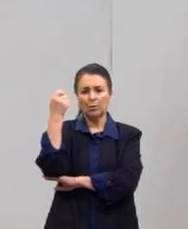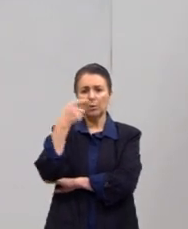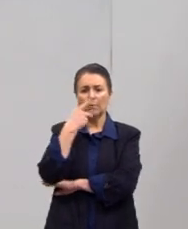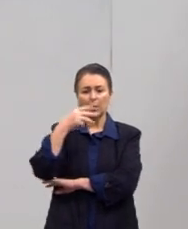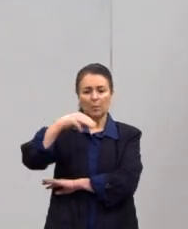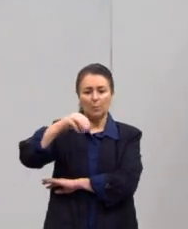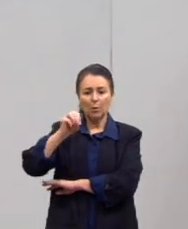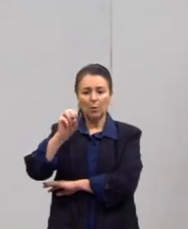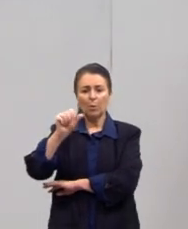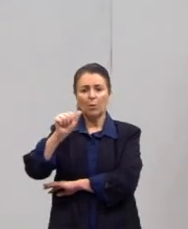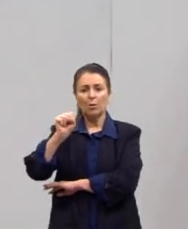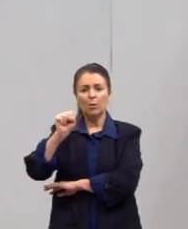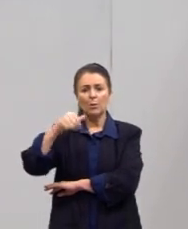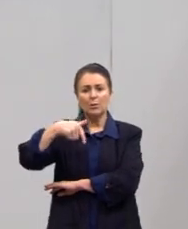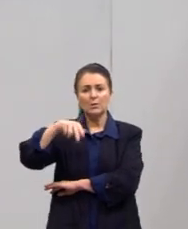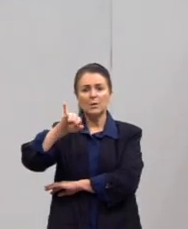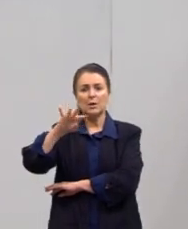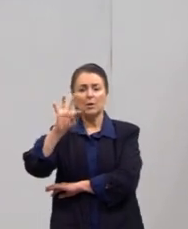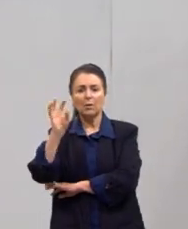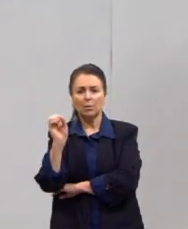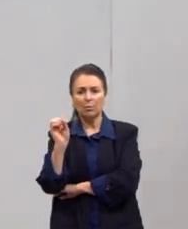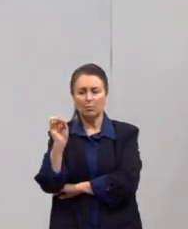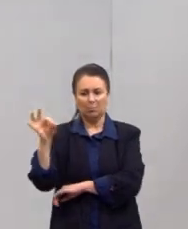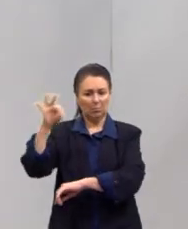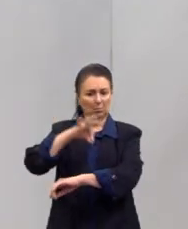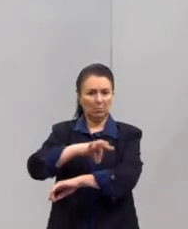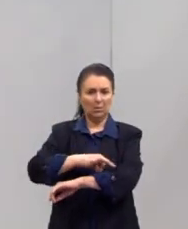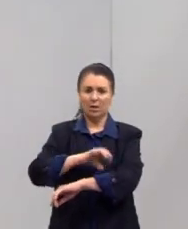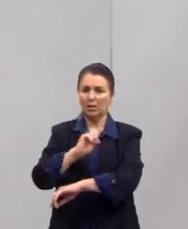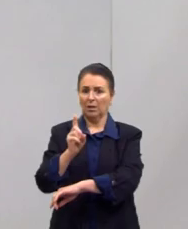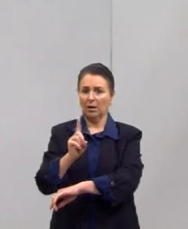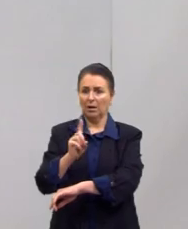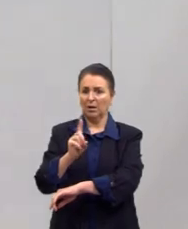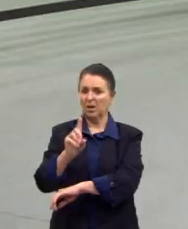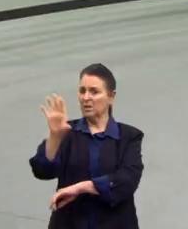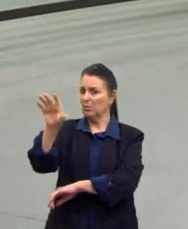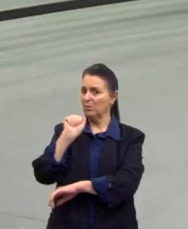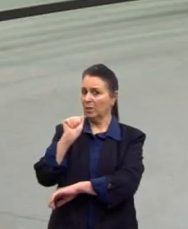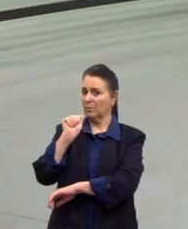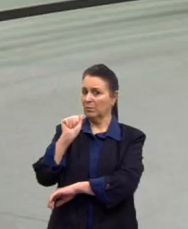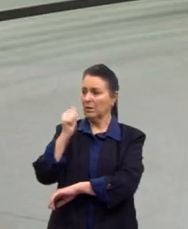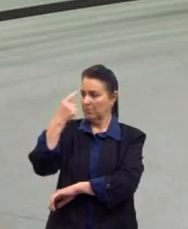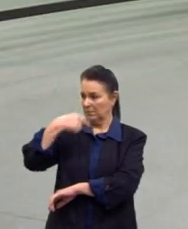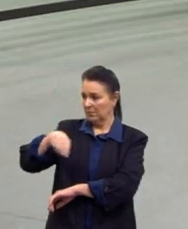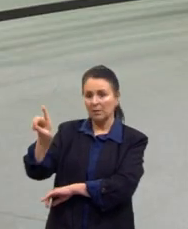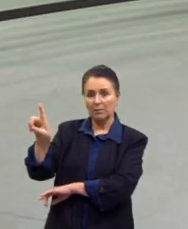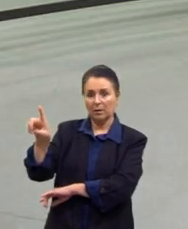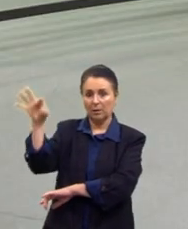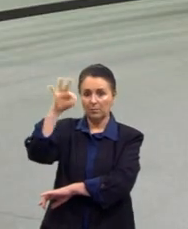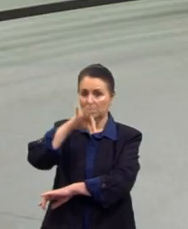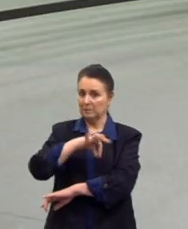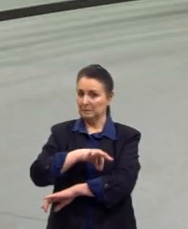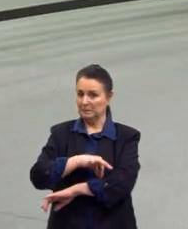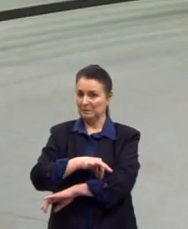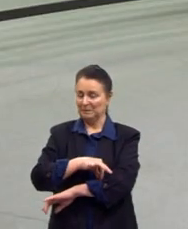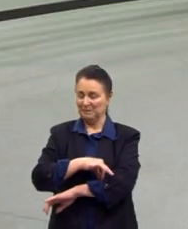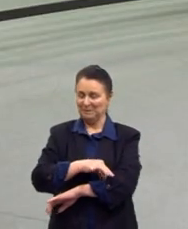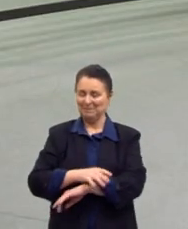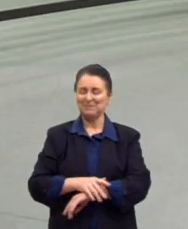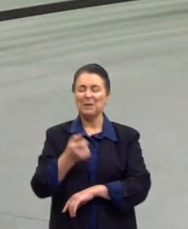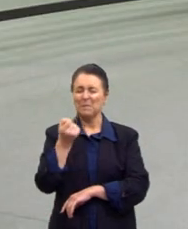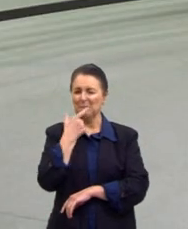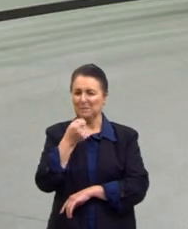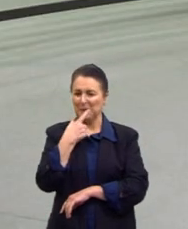mosquito e a pessoa me respondeu que lá eles não chamam eles mandam embora Ah sim eu achei Fantástico e